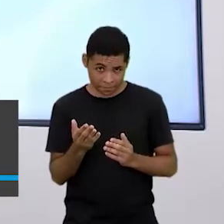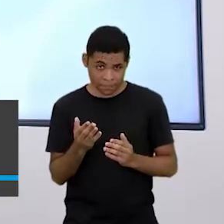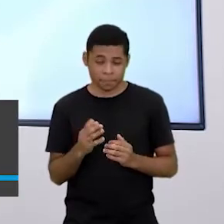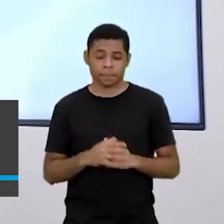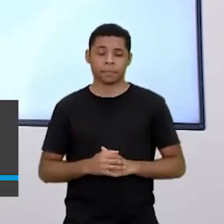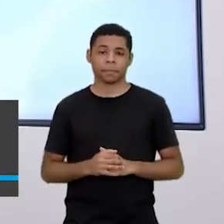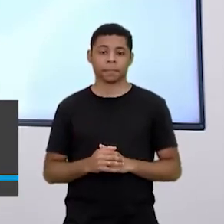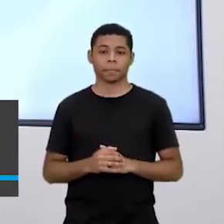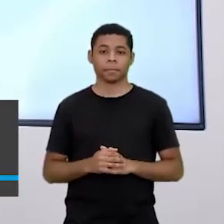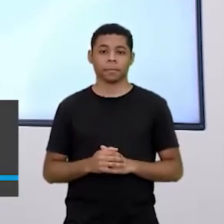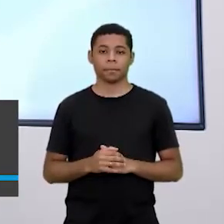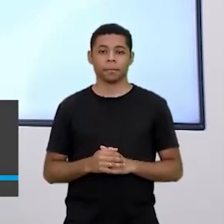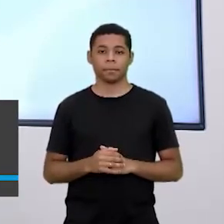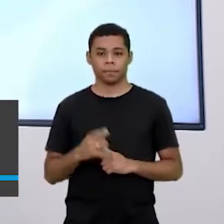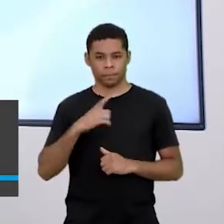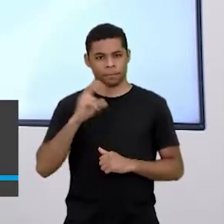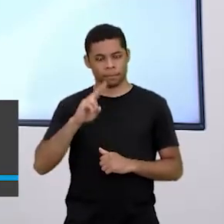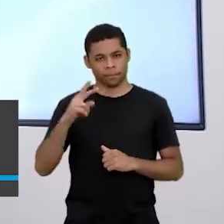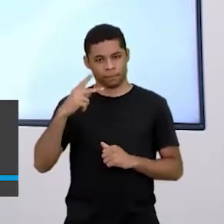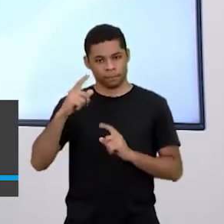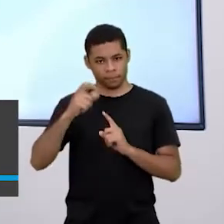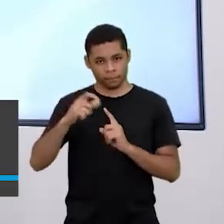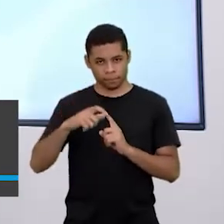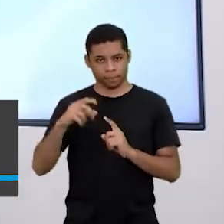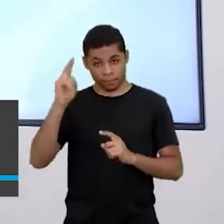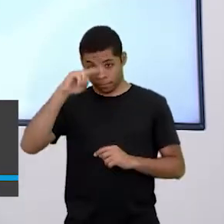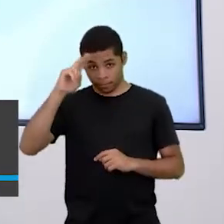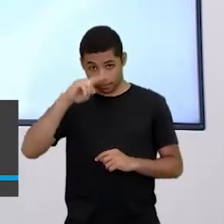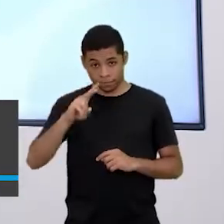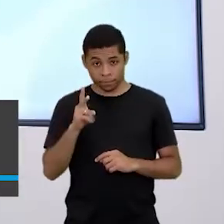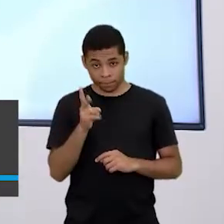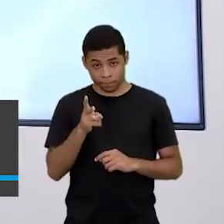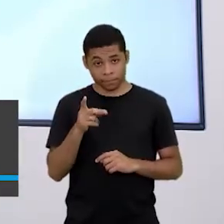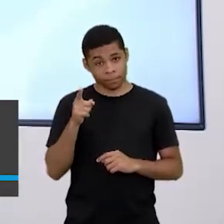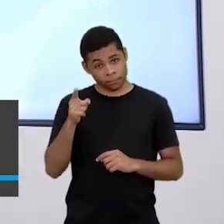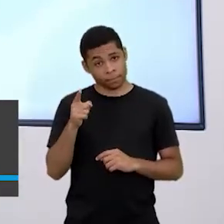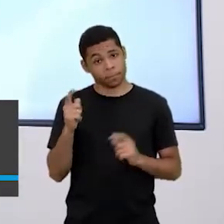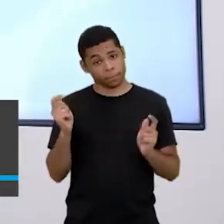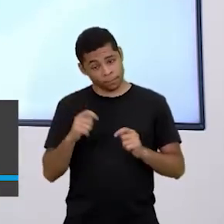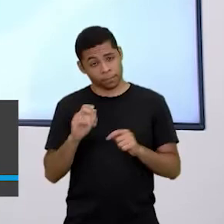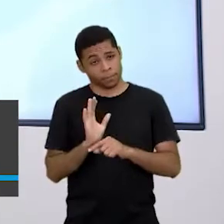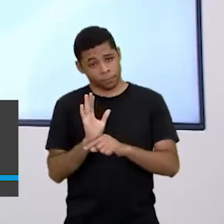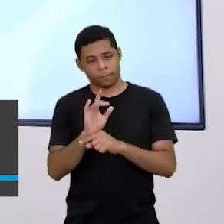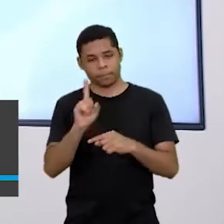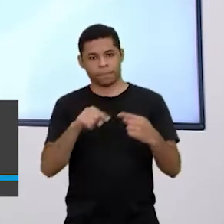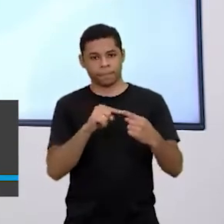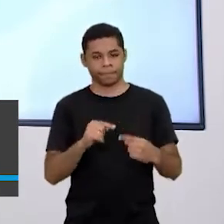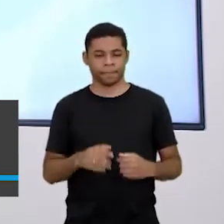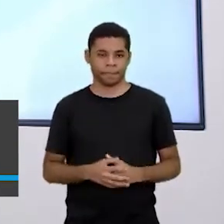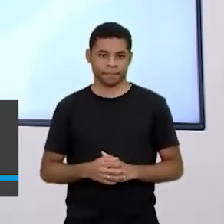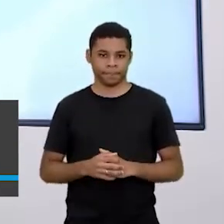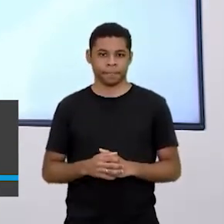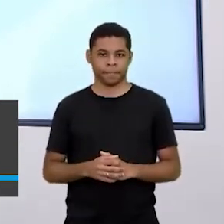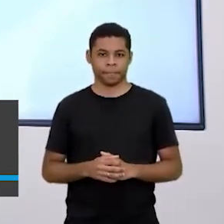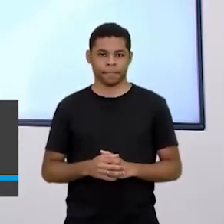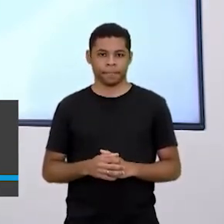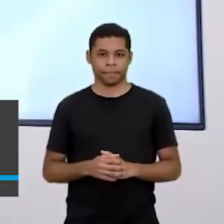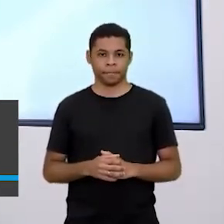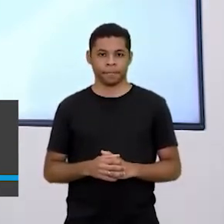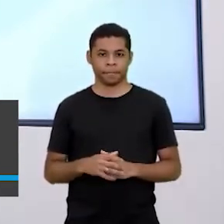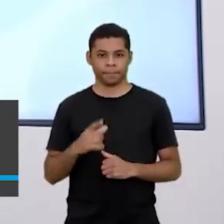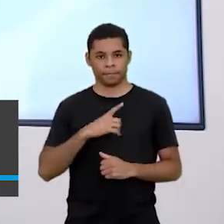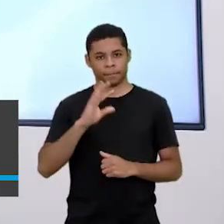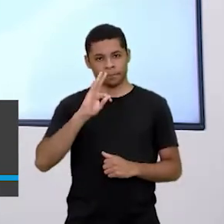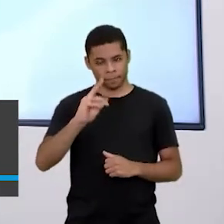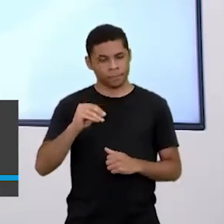vai ali usar o personagem porque naquela história ele serve para esse propósito, certo? Então, toda essa